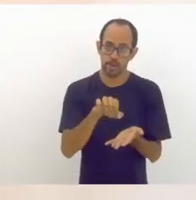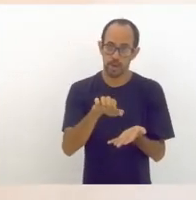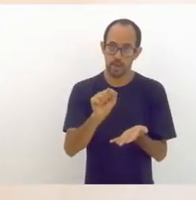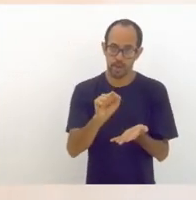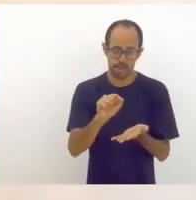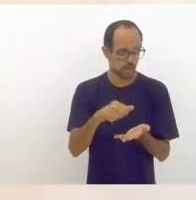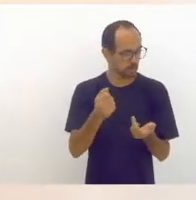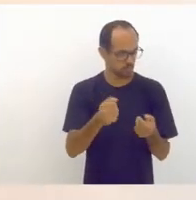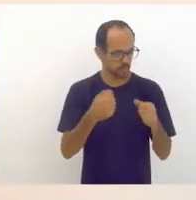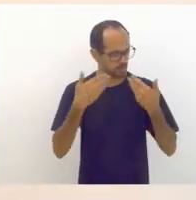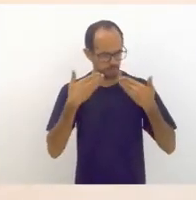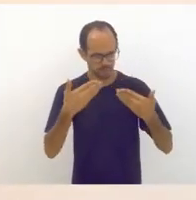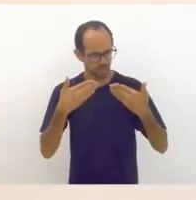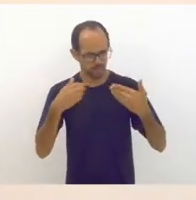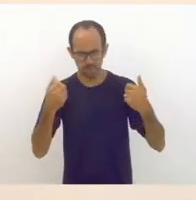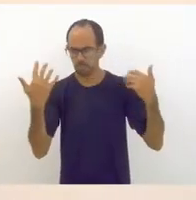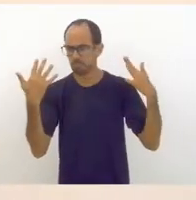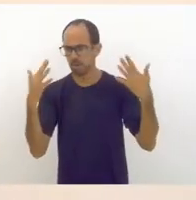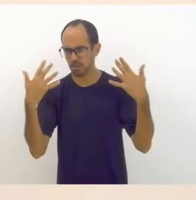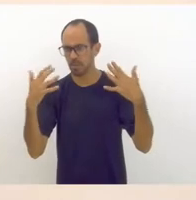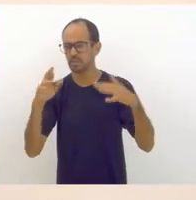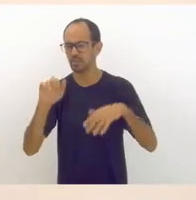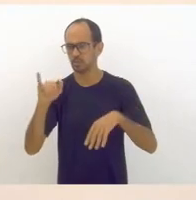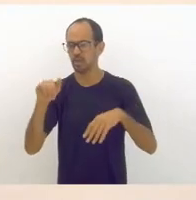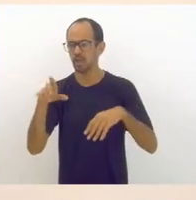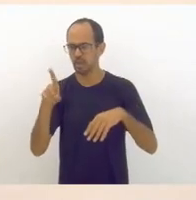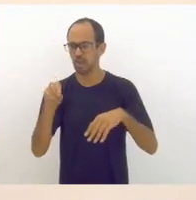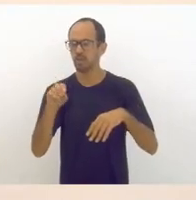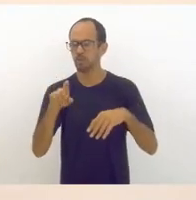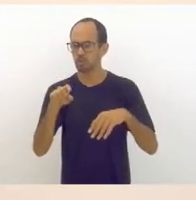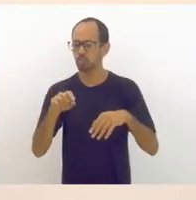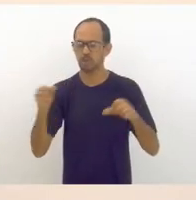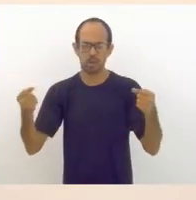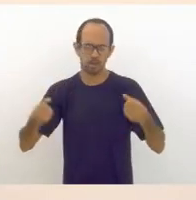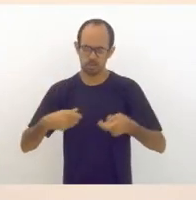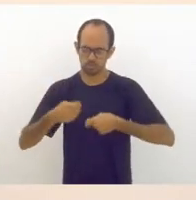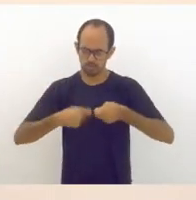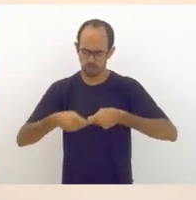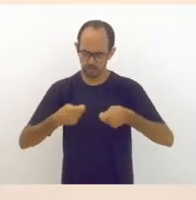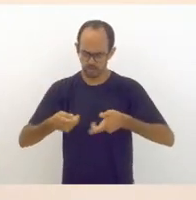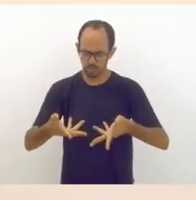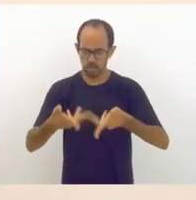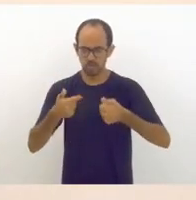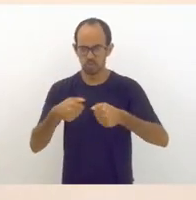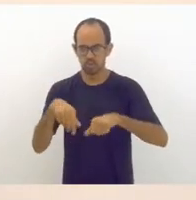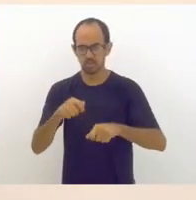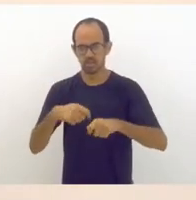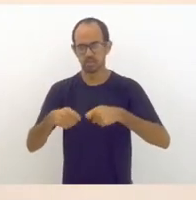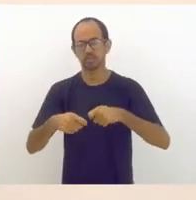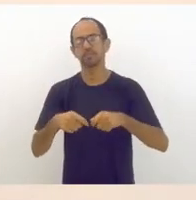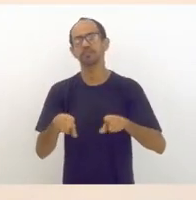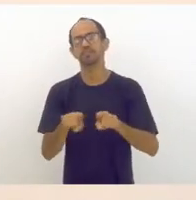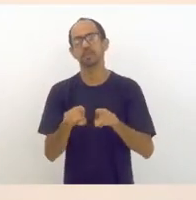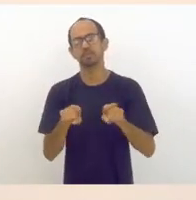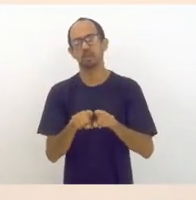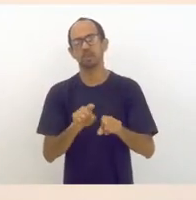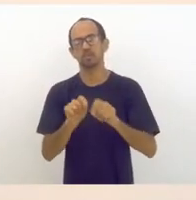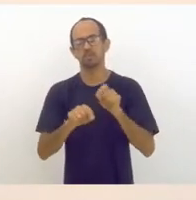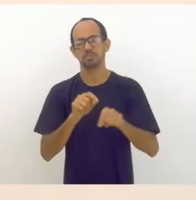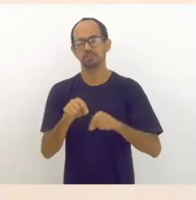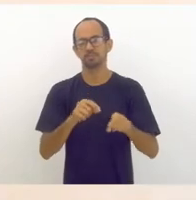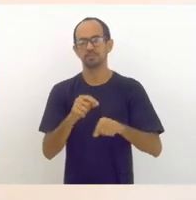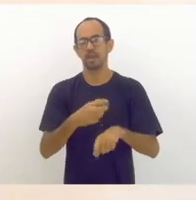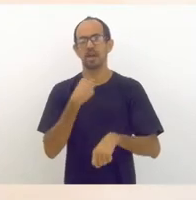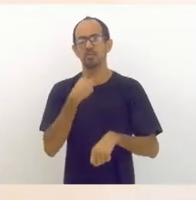aí, parabéns ao Ricardo pela brilhante administração dessa unidade de conservação. E a voz